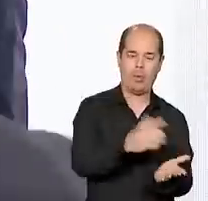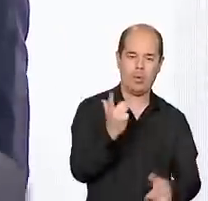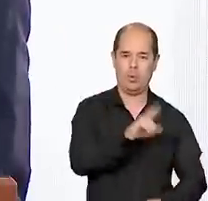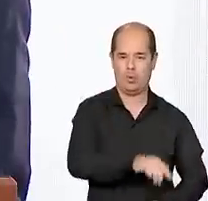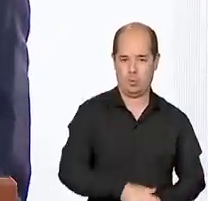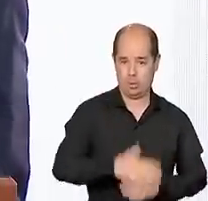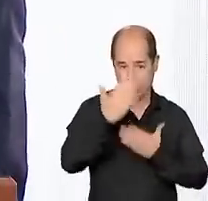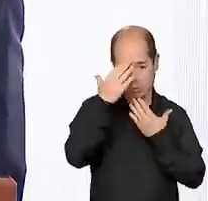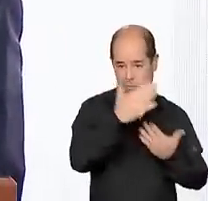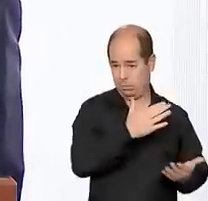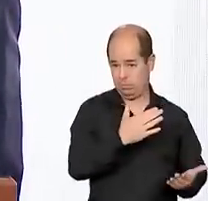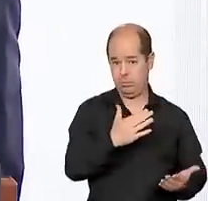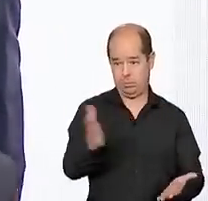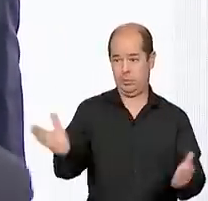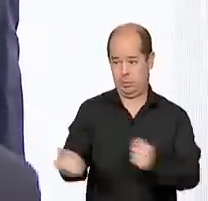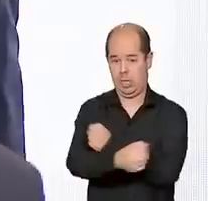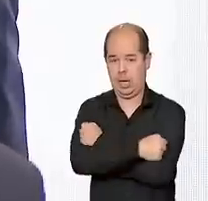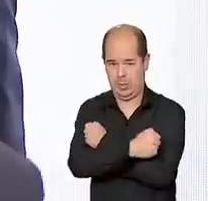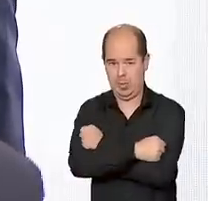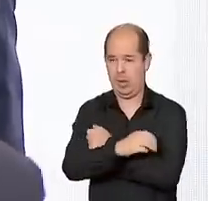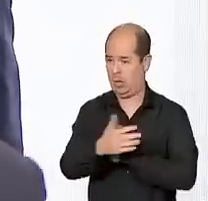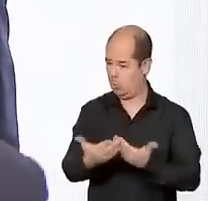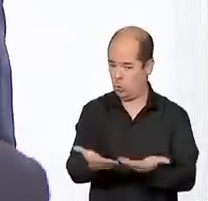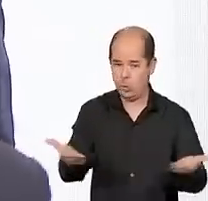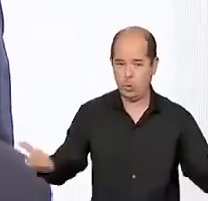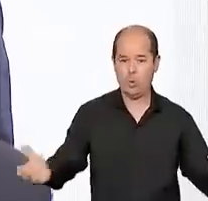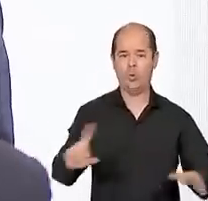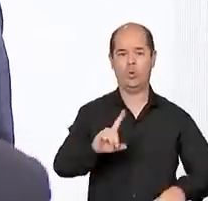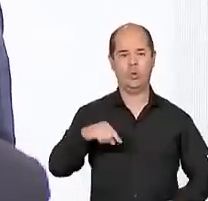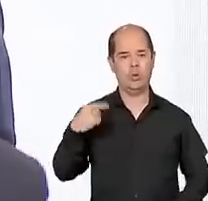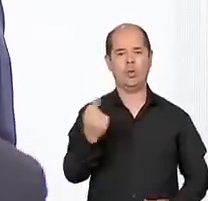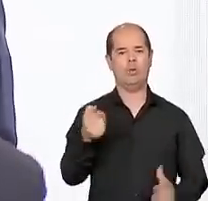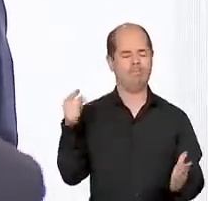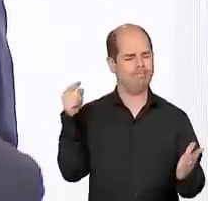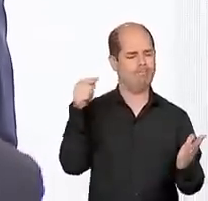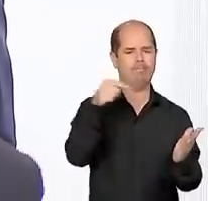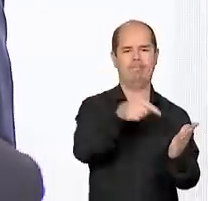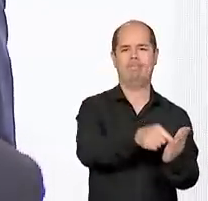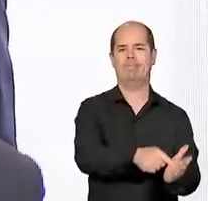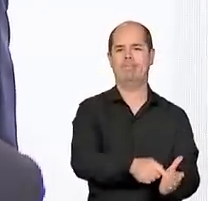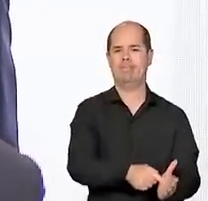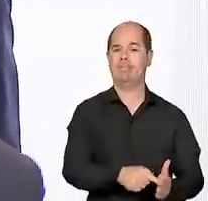e a nossa meta, presidente, é que nós, homens,